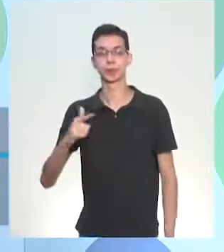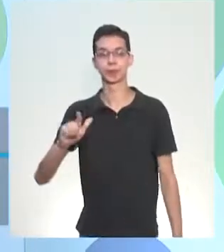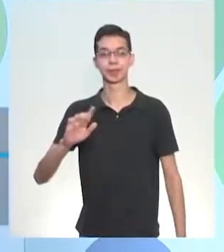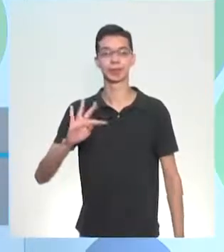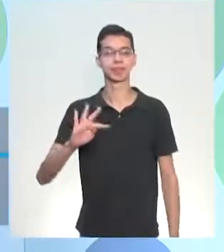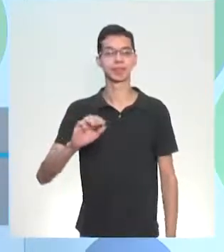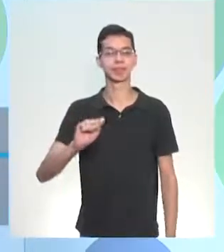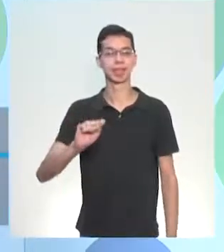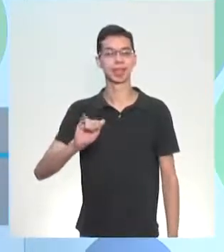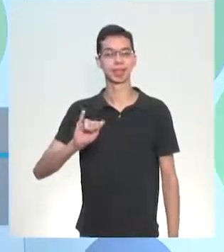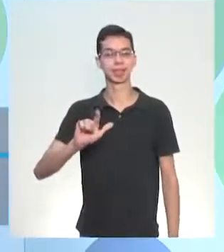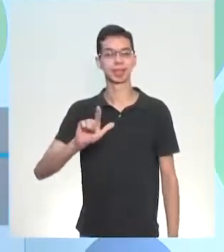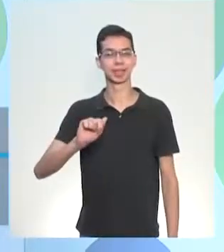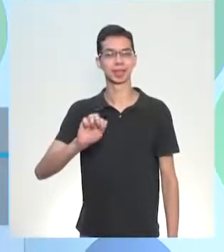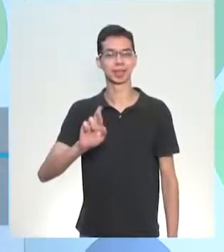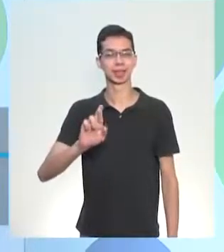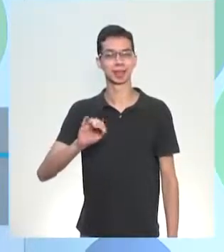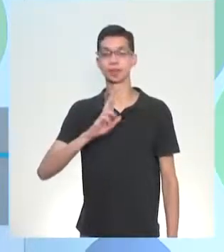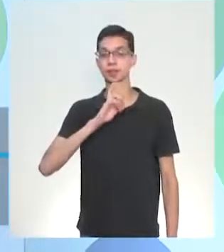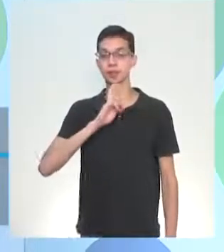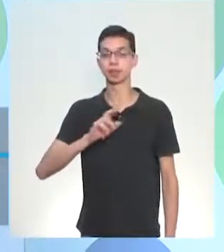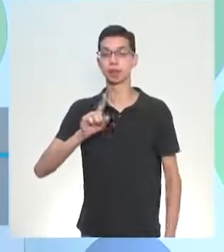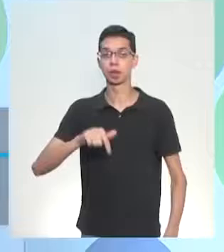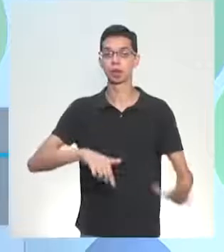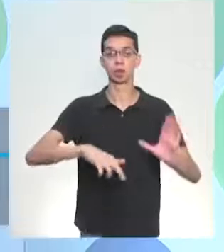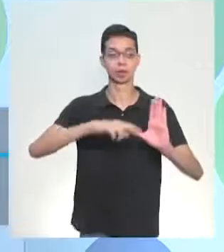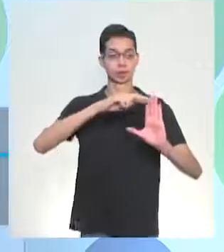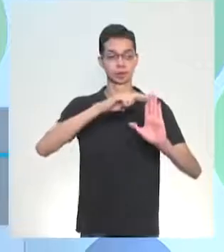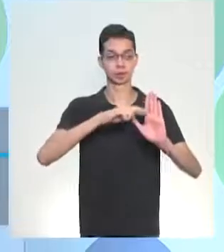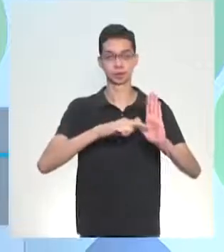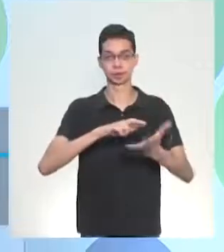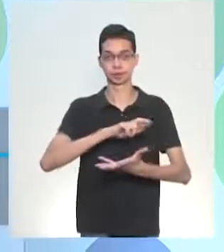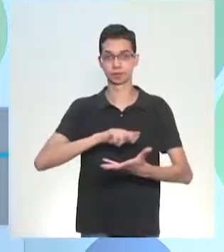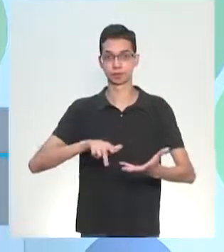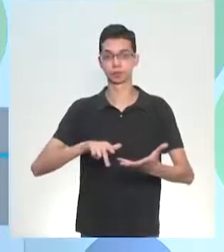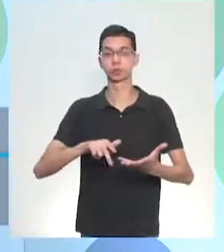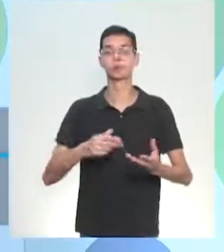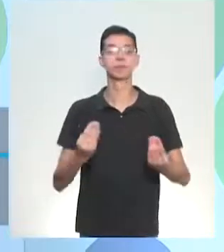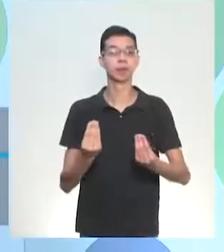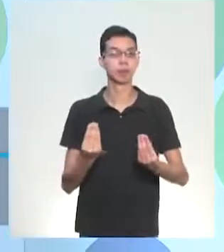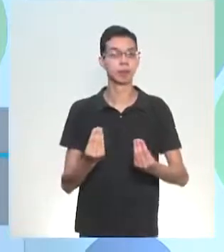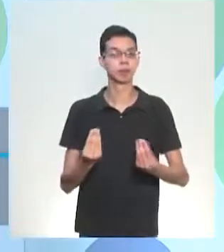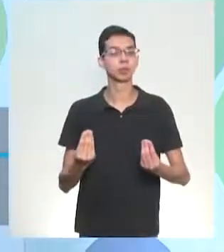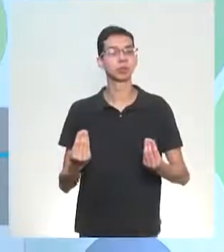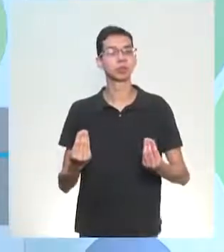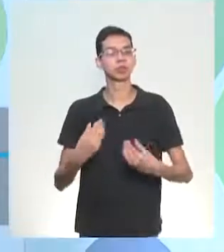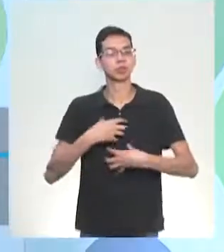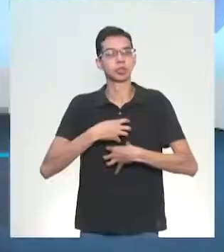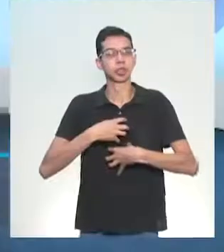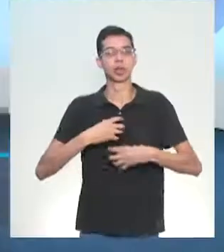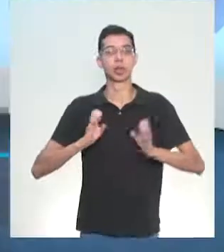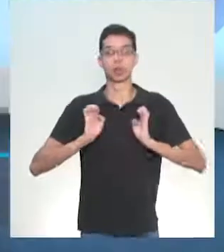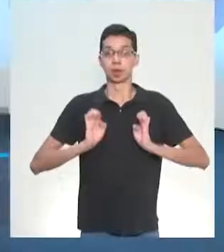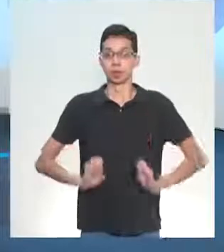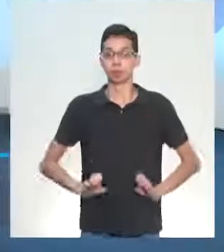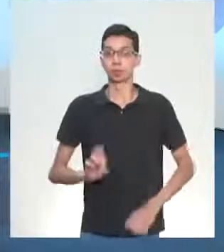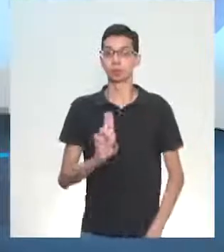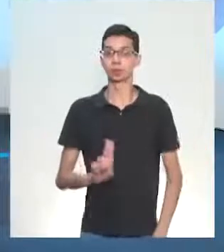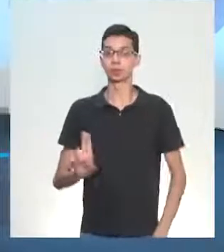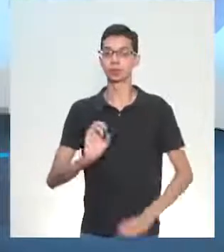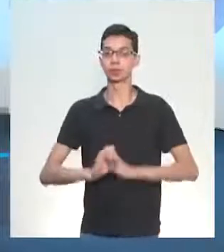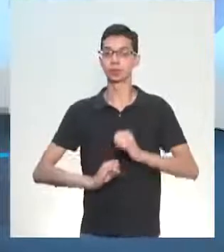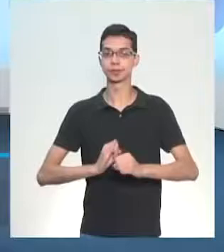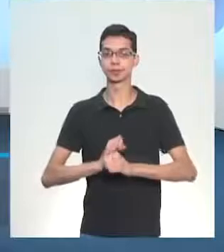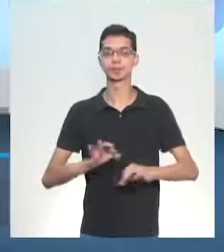Tailaren, acho que é isso, mandando também. É um conjunto de regras e conselhos para se usar a internet. Exato. Então, a